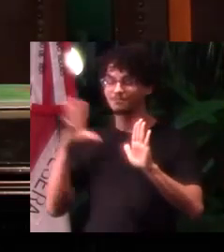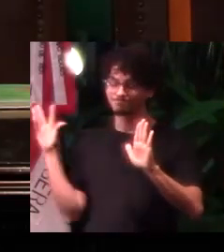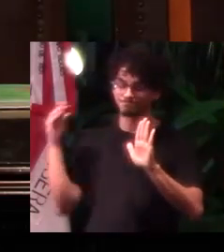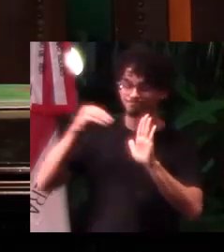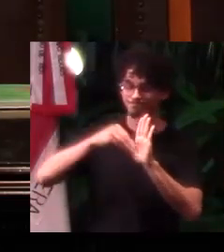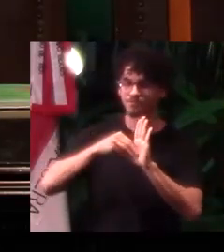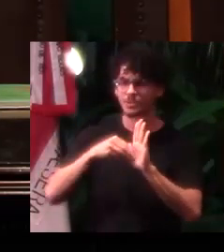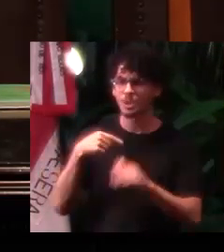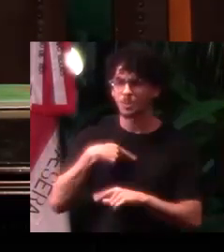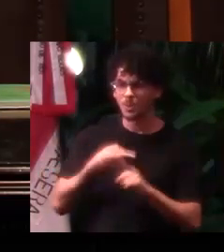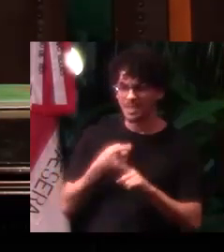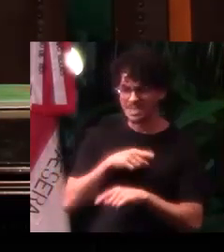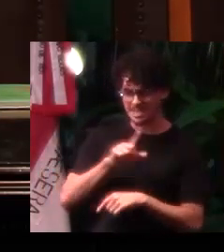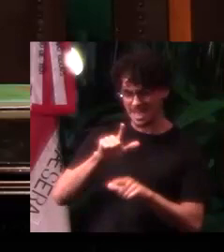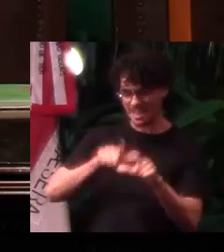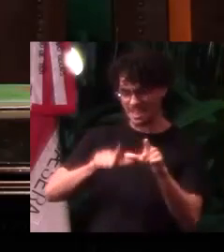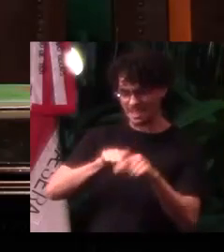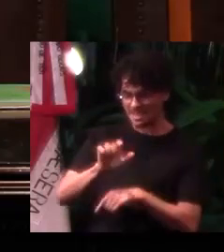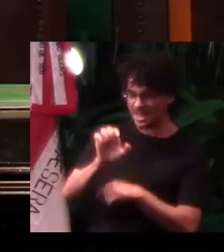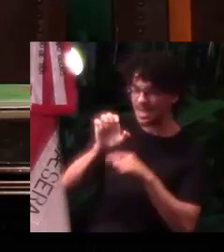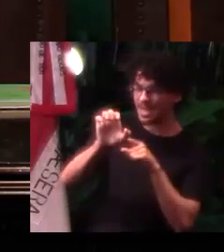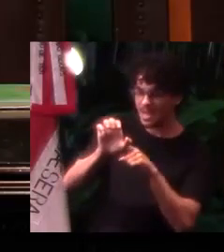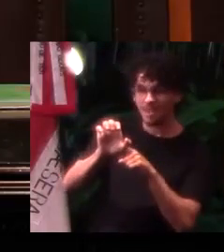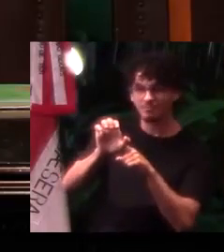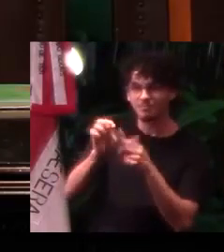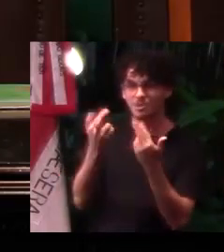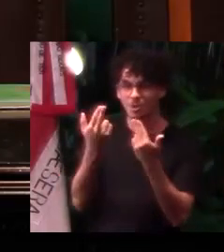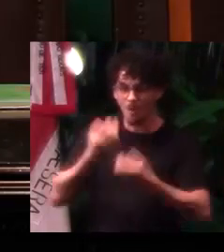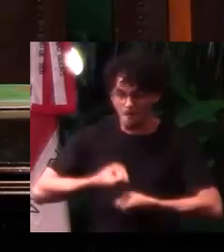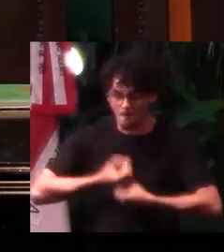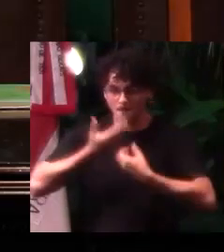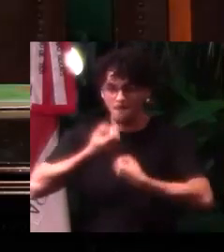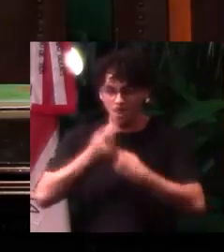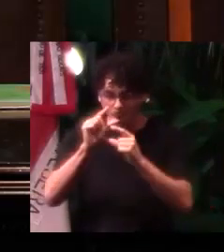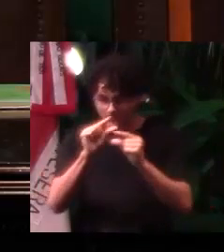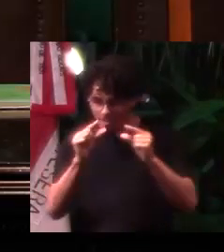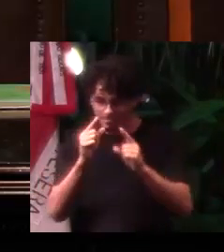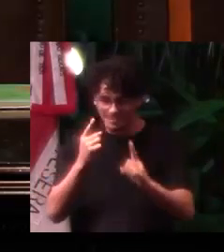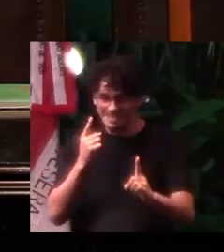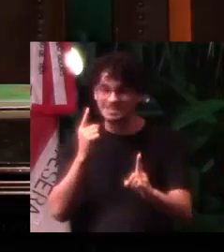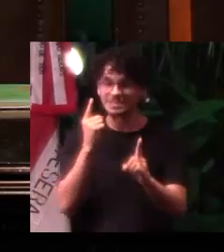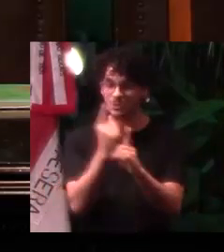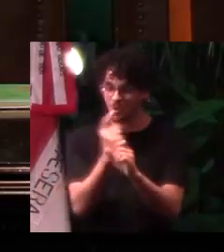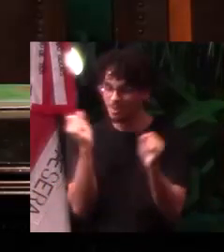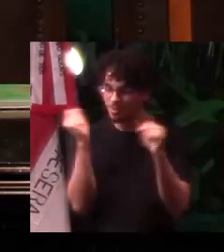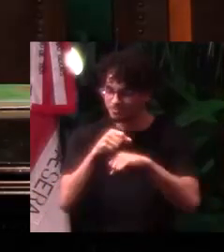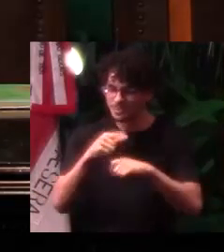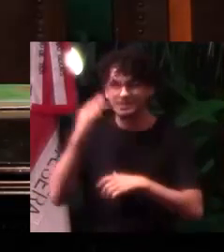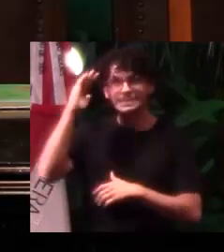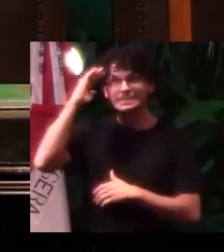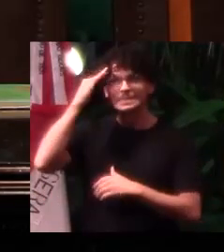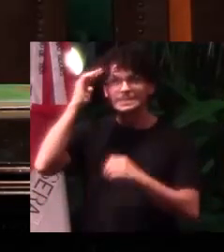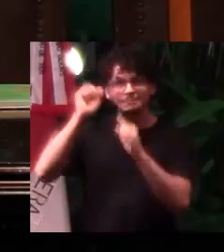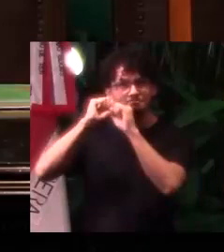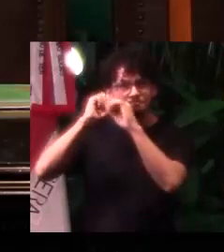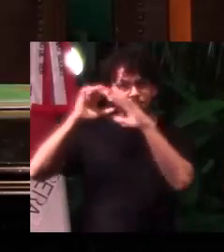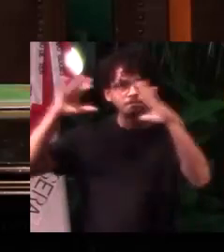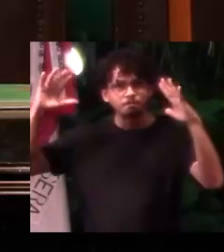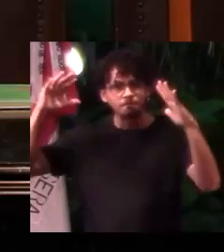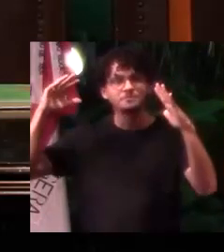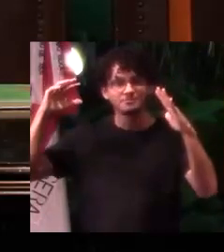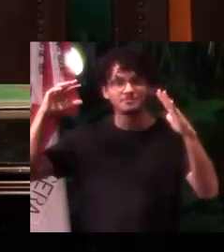e, assim como nas entrelinhas de um poema, cabem bibliotecas inteiras, cabe muita